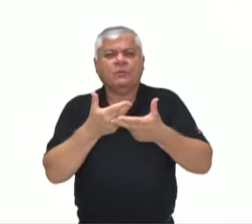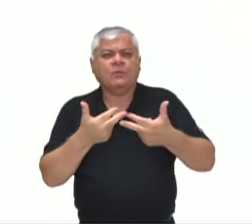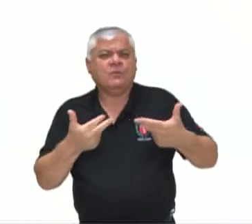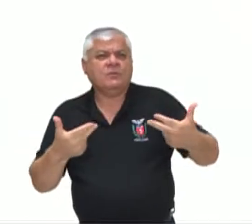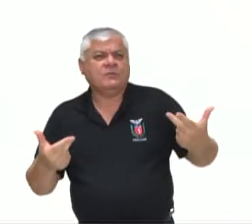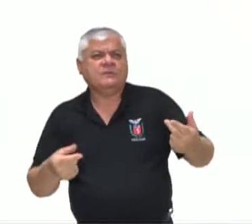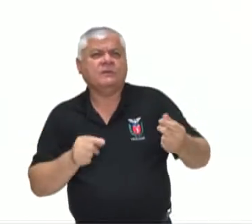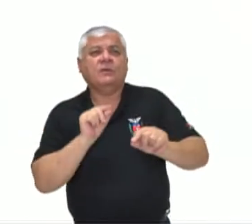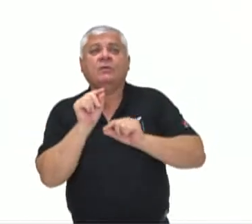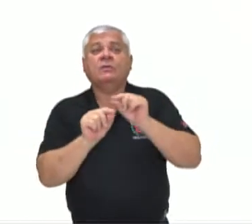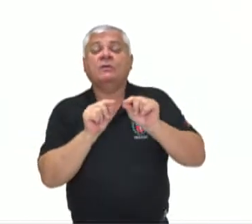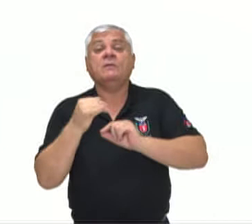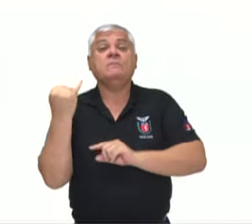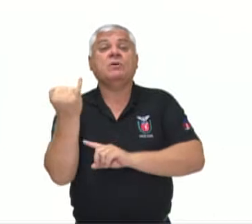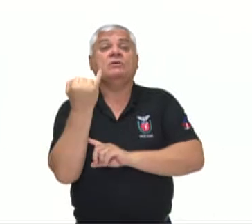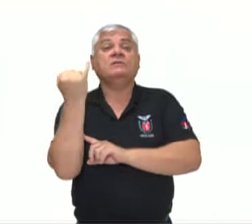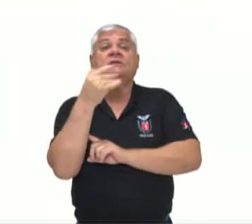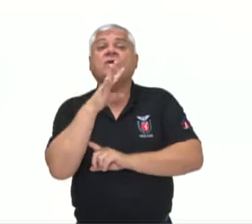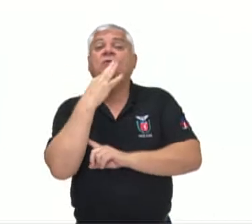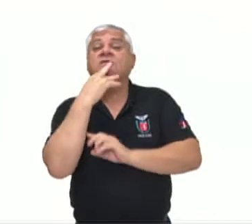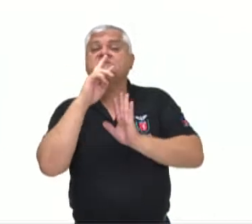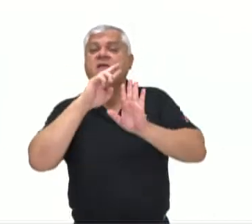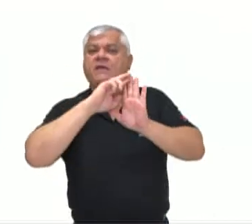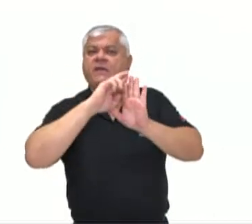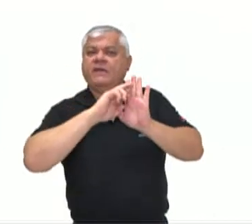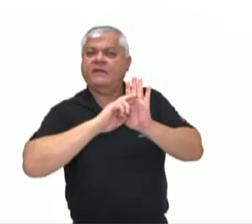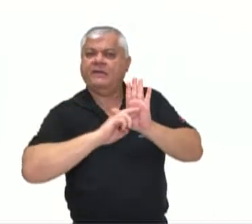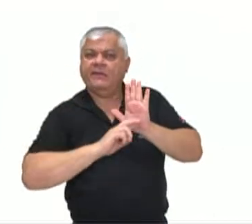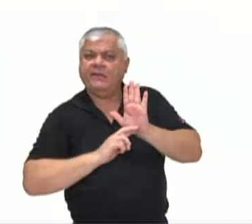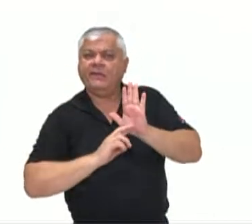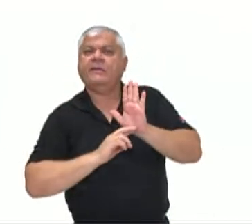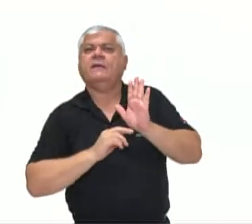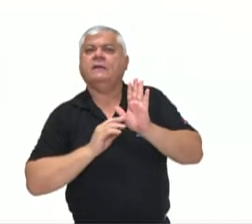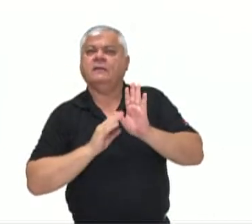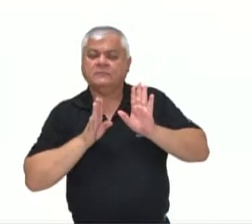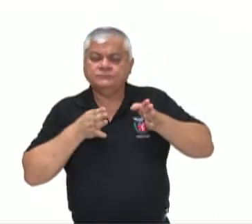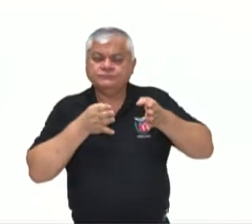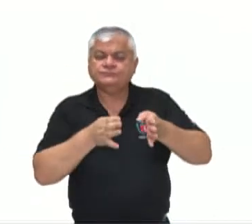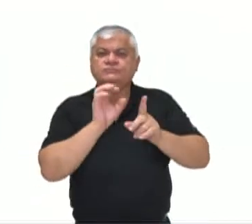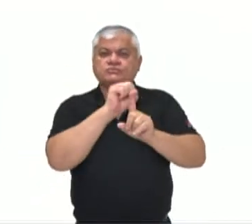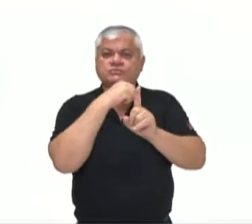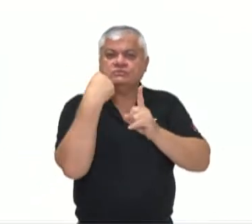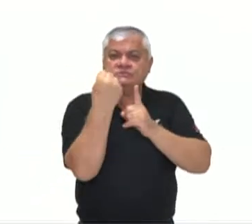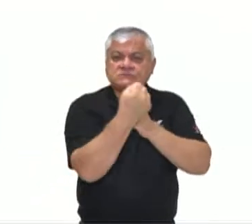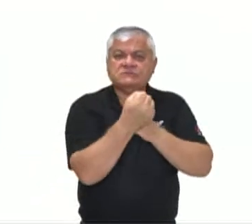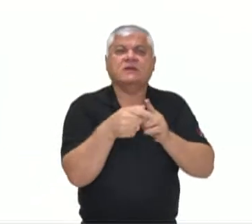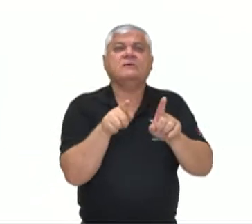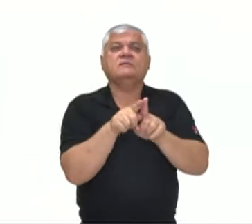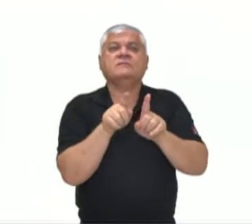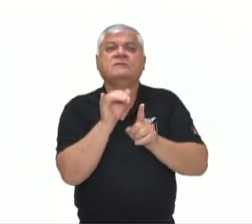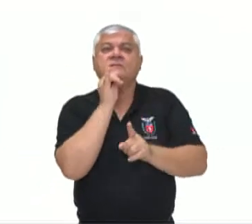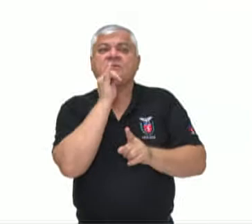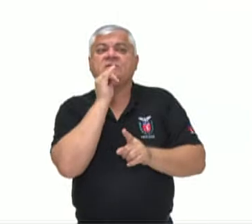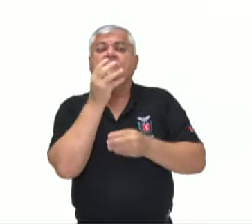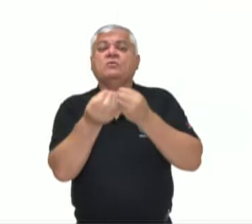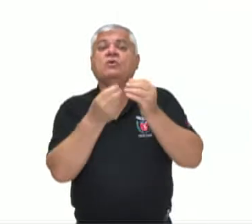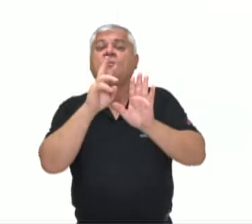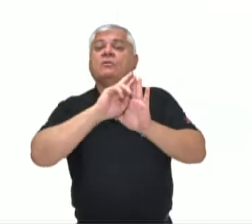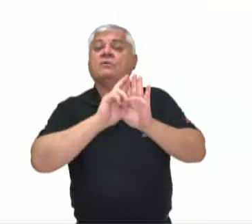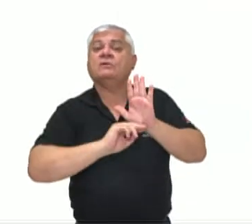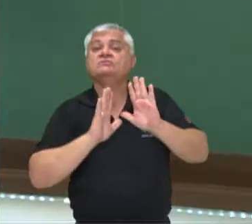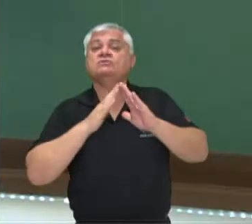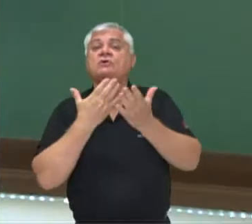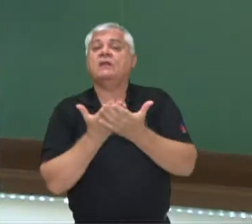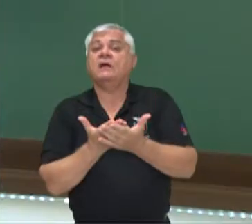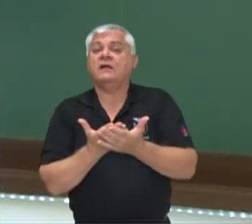conhecimentos, qual a importância de conhecer as regras que regem o convívio social, como, por exemplo, o regimento